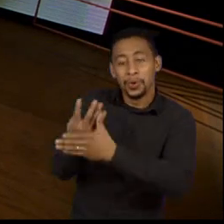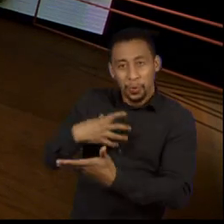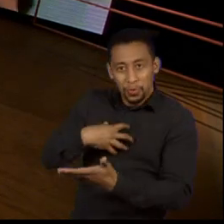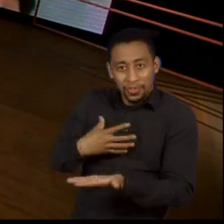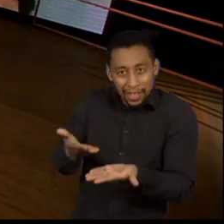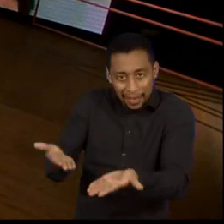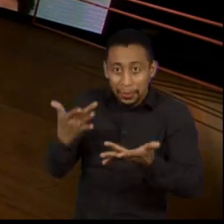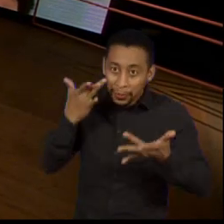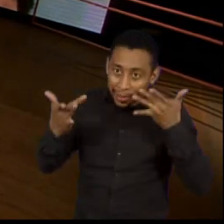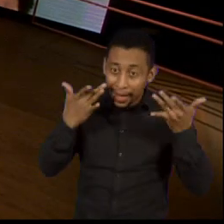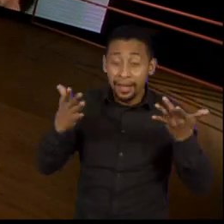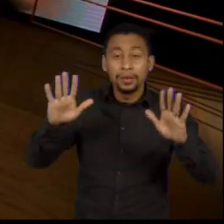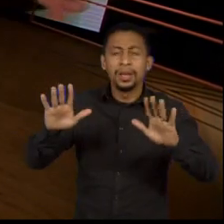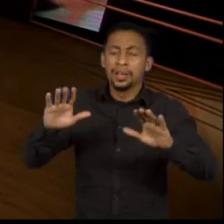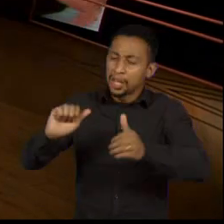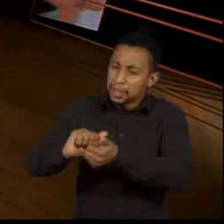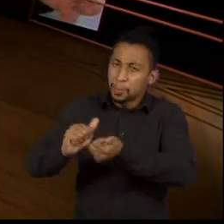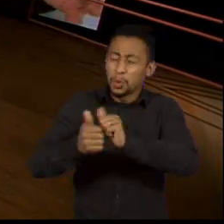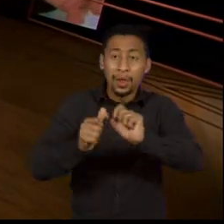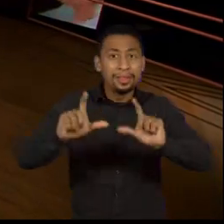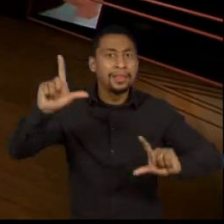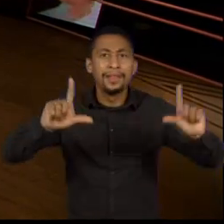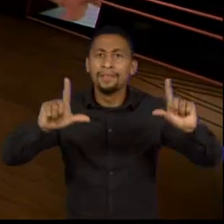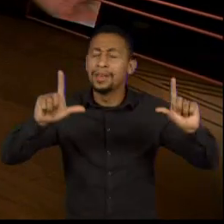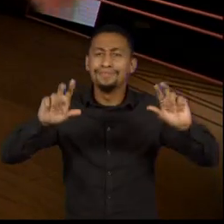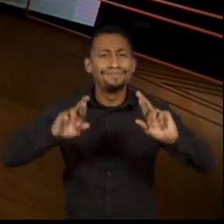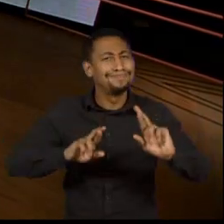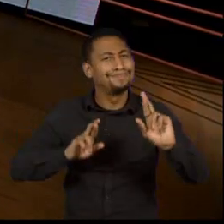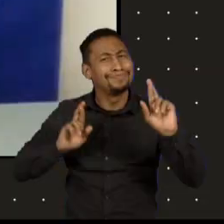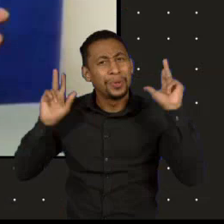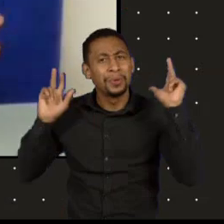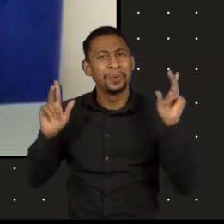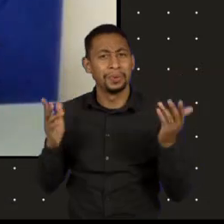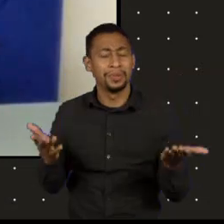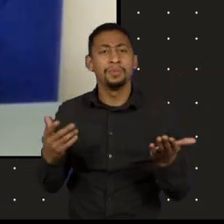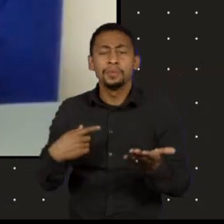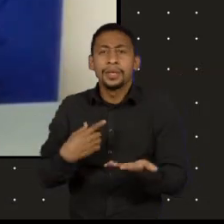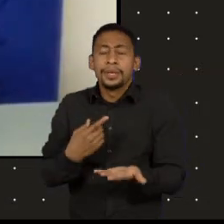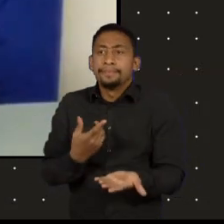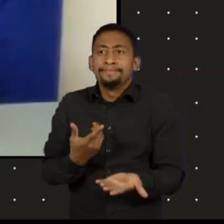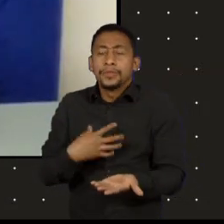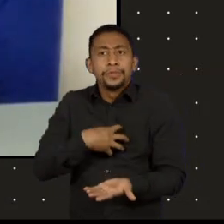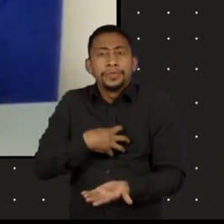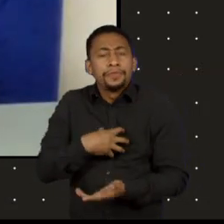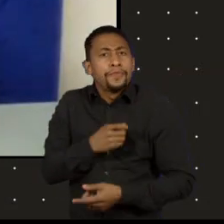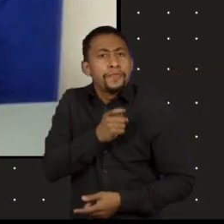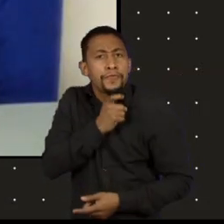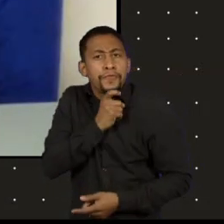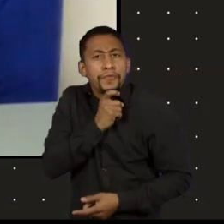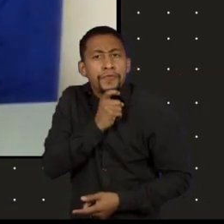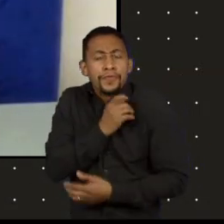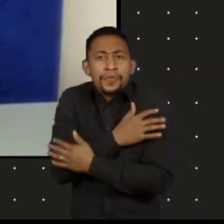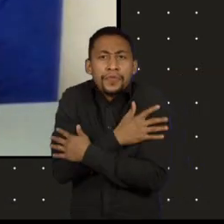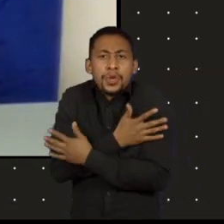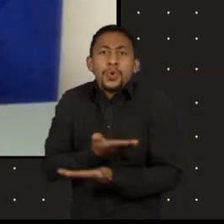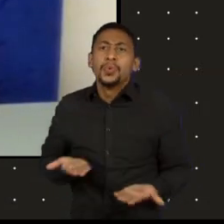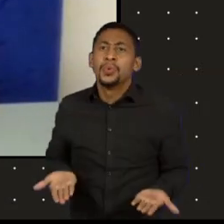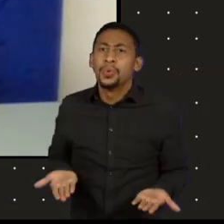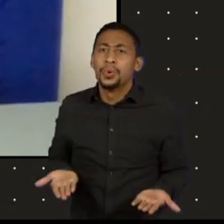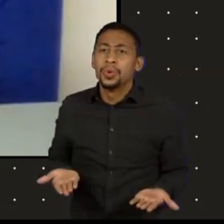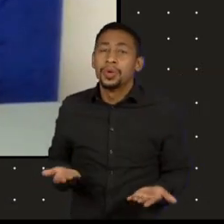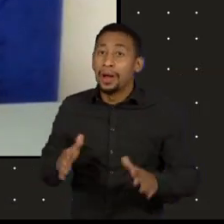enfim. E a televisão, então, foi um choque, porque essa coisa fria, Cris, que você estava reclamando, abaixa esse